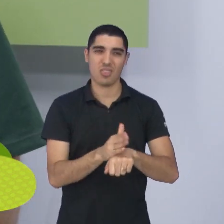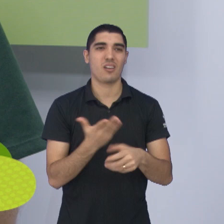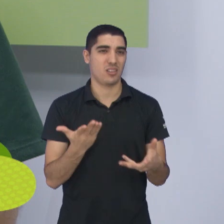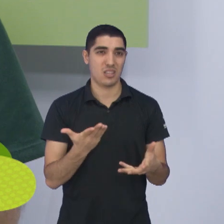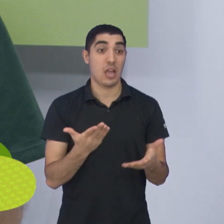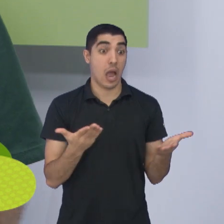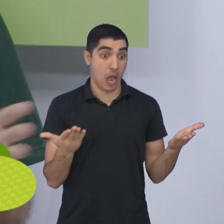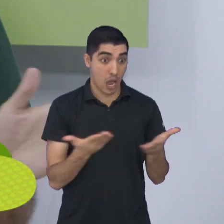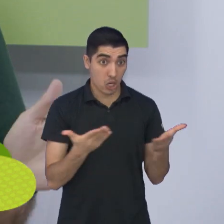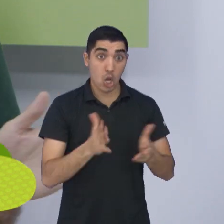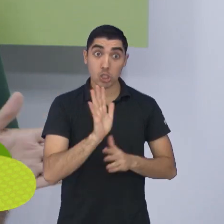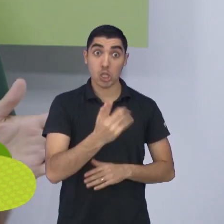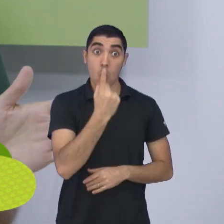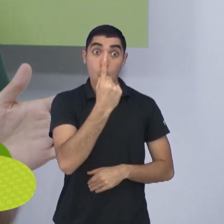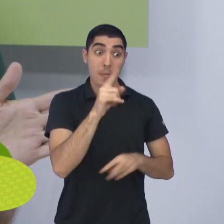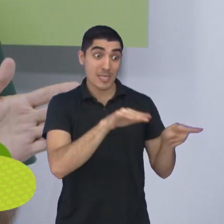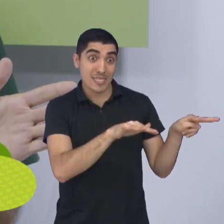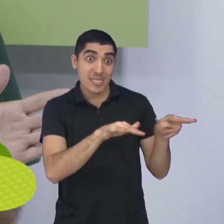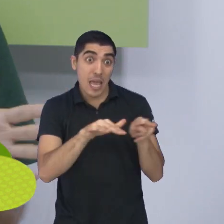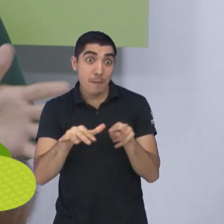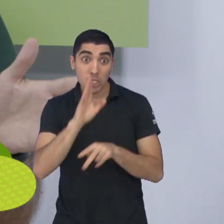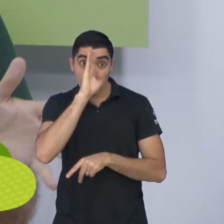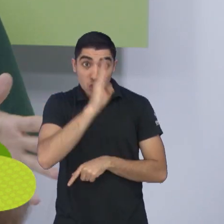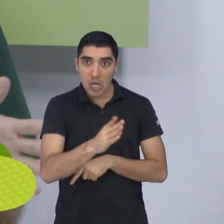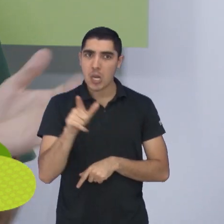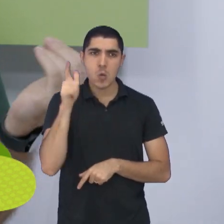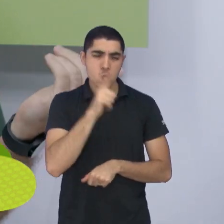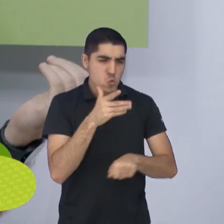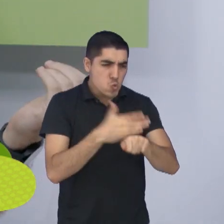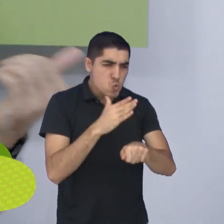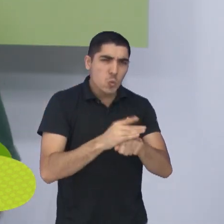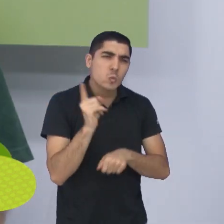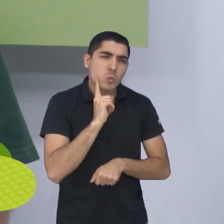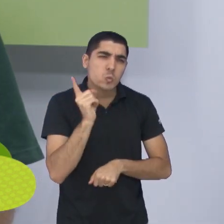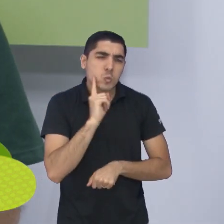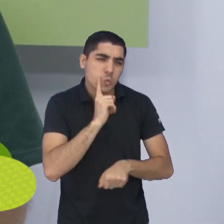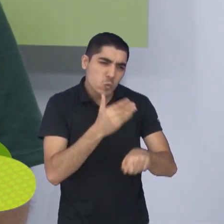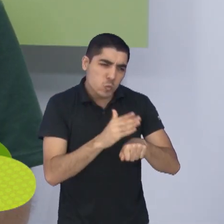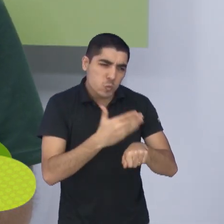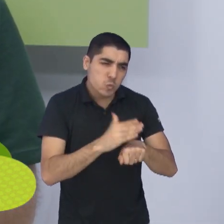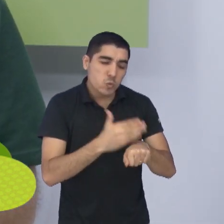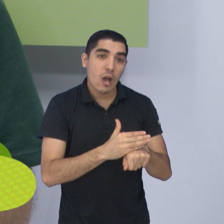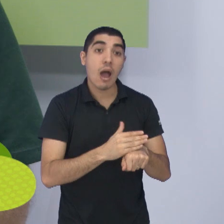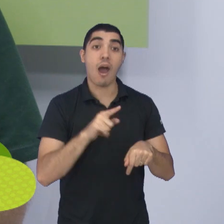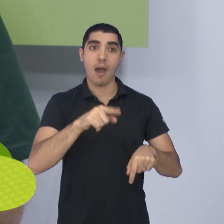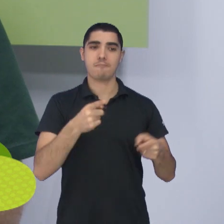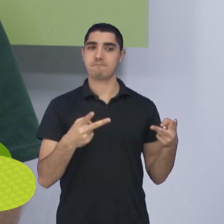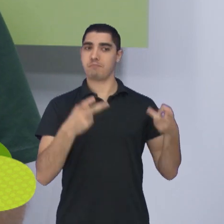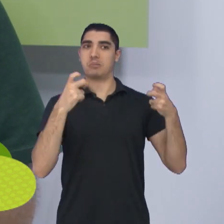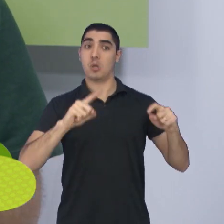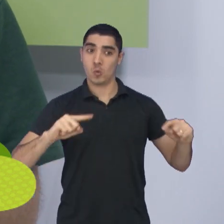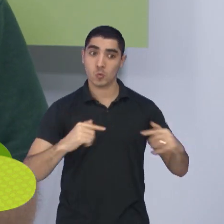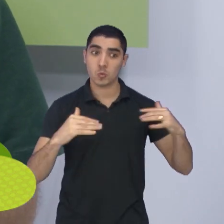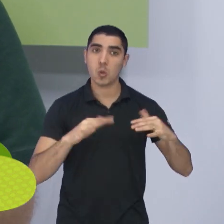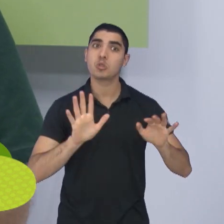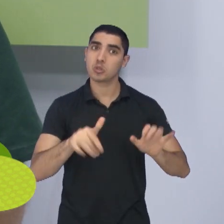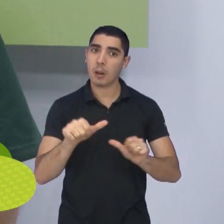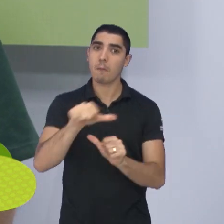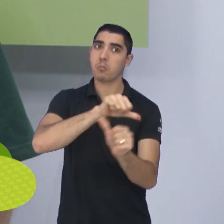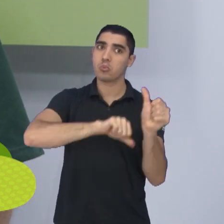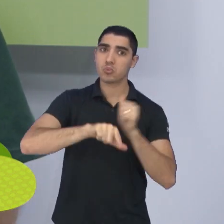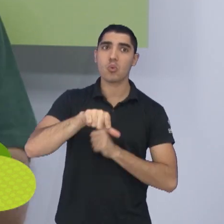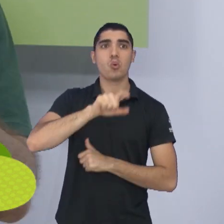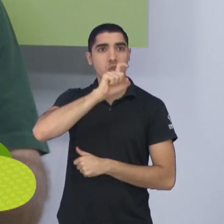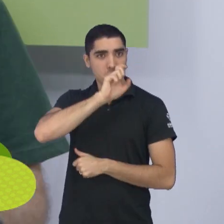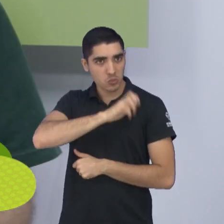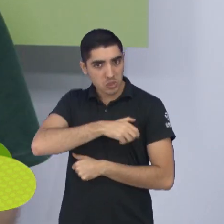meio. Agora com o Sérgio Guedes tendo a semana inteira, como teve semana passada para trabalhar, a gente vê uma melhora do time do São